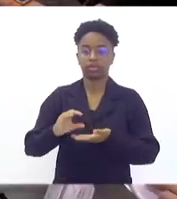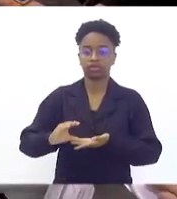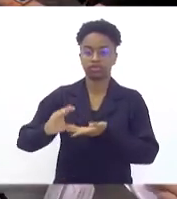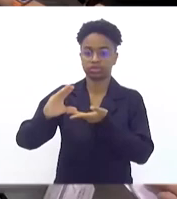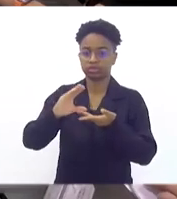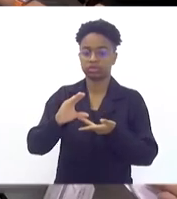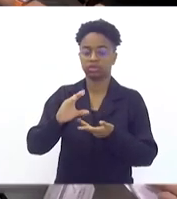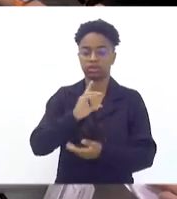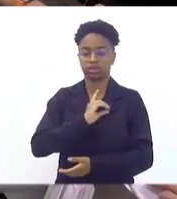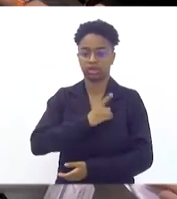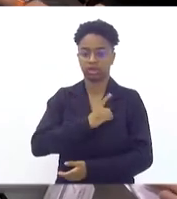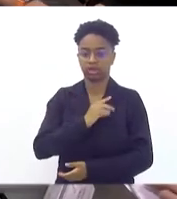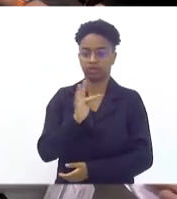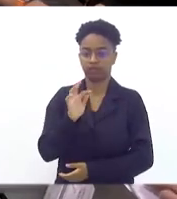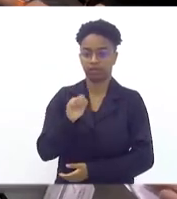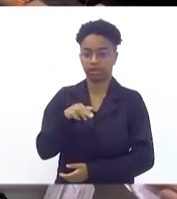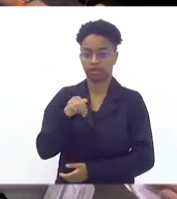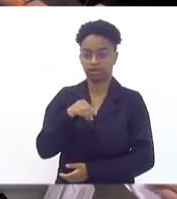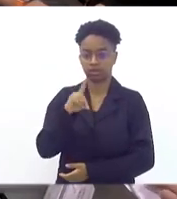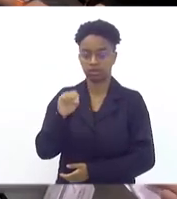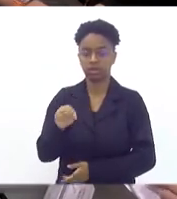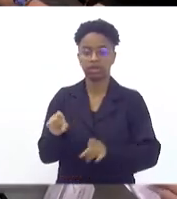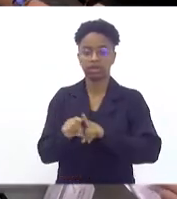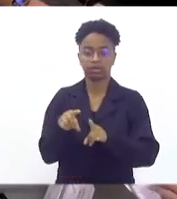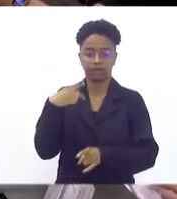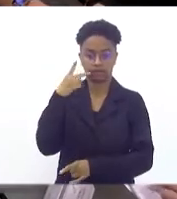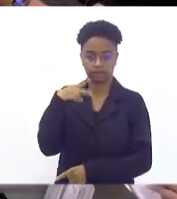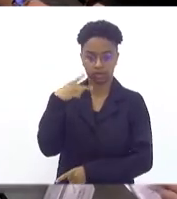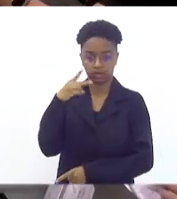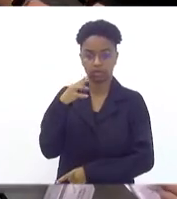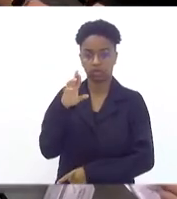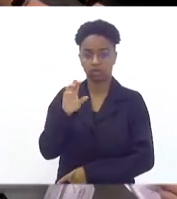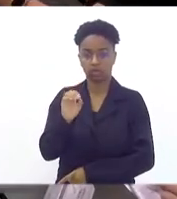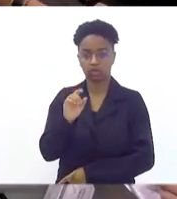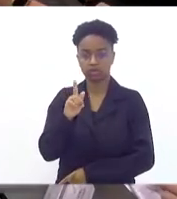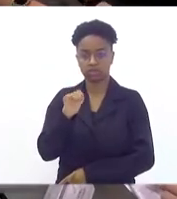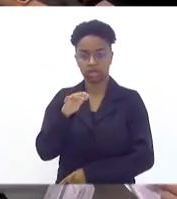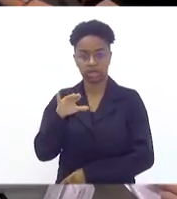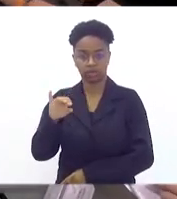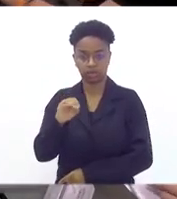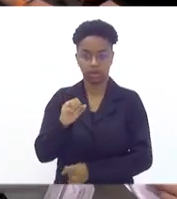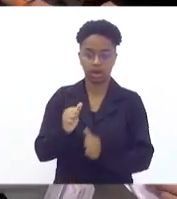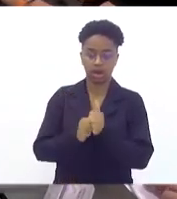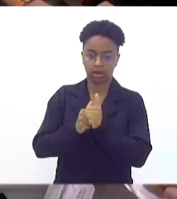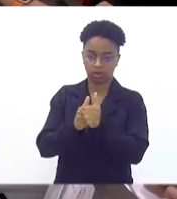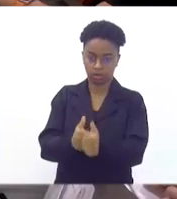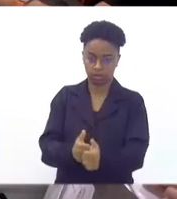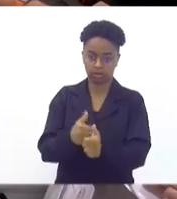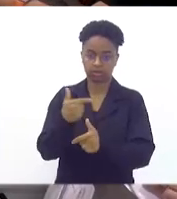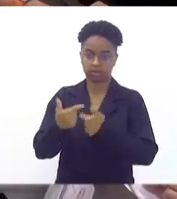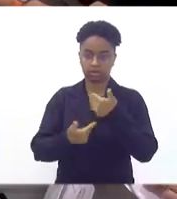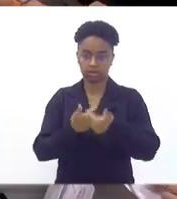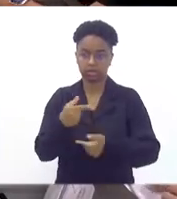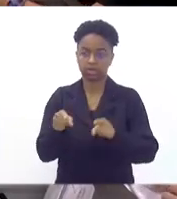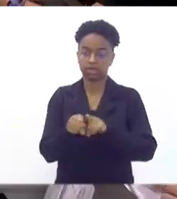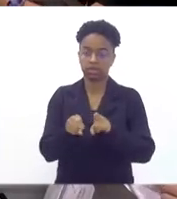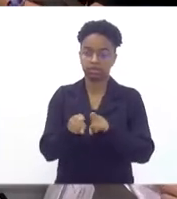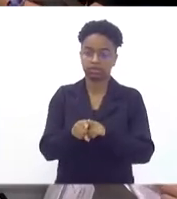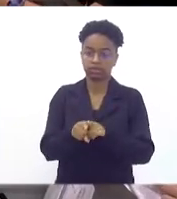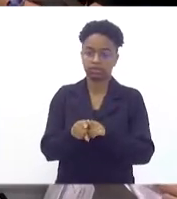aqui presente conosco saudade também o vereador da cidade do Rio de Janeiro Vereador Rogério Amorim acompanhando aqui os trabalhos eu faço aqui Uma